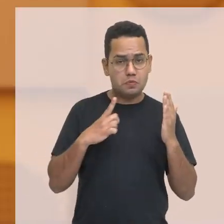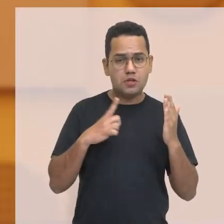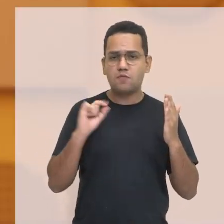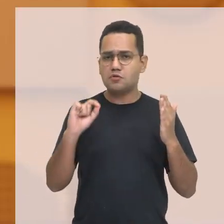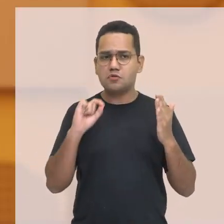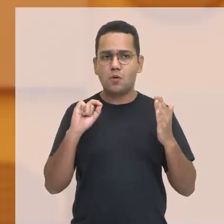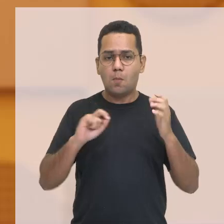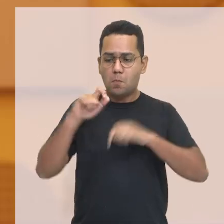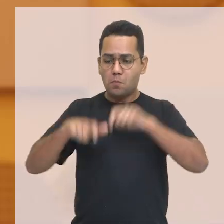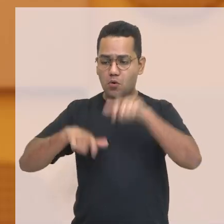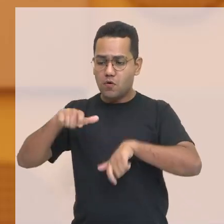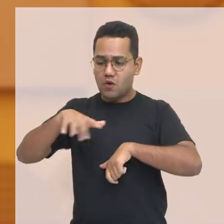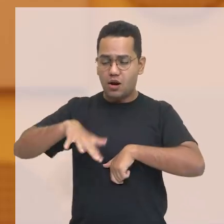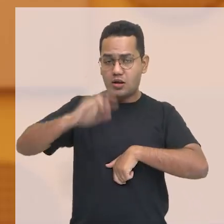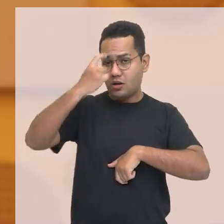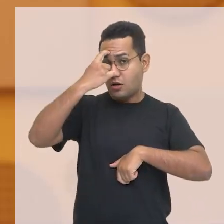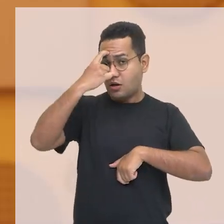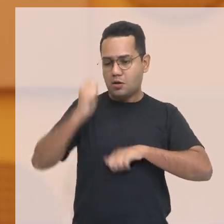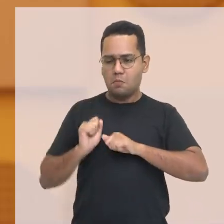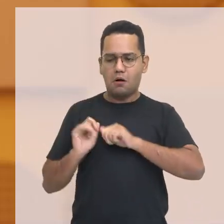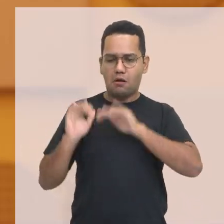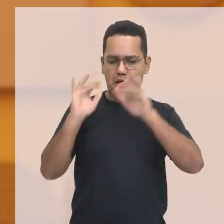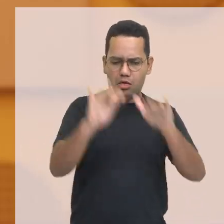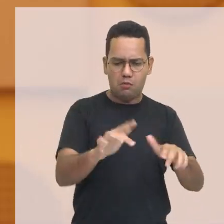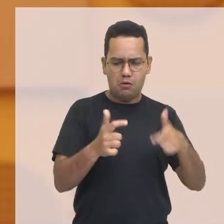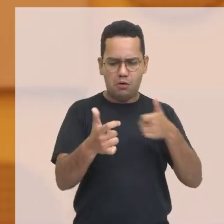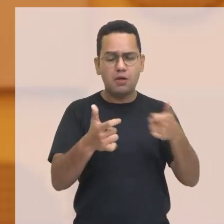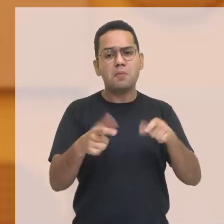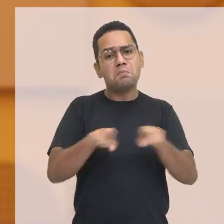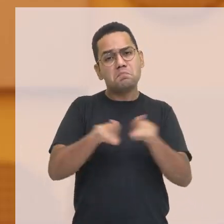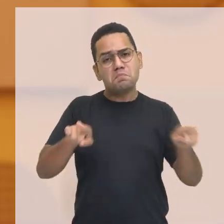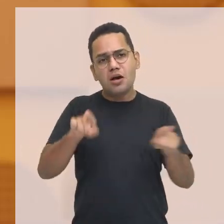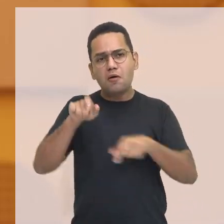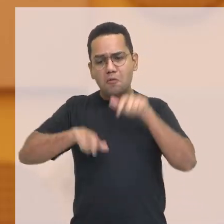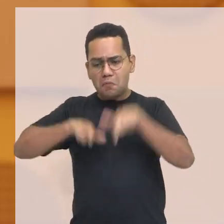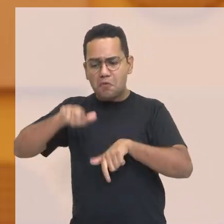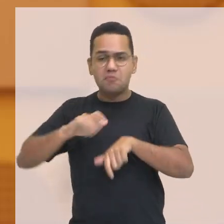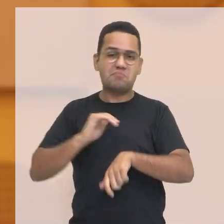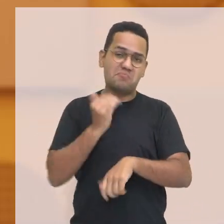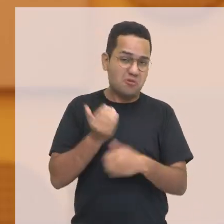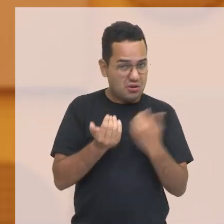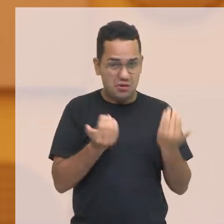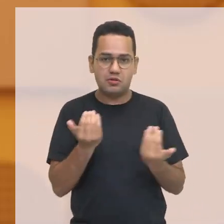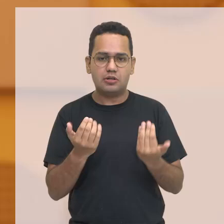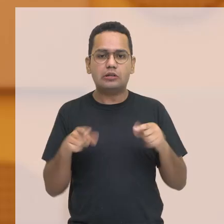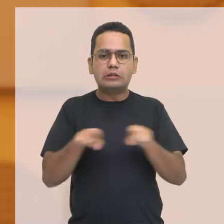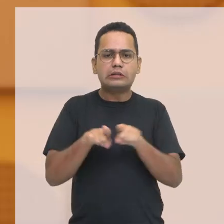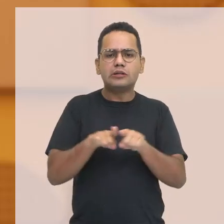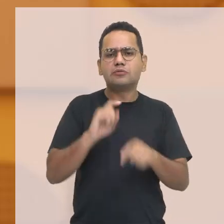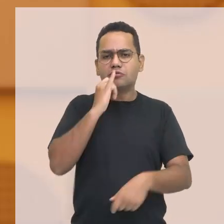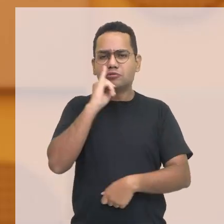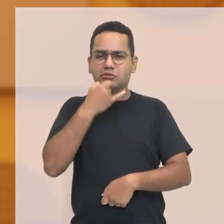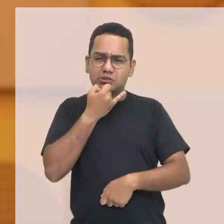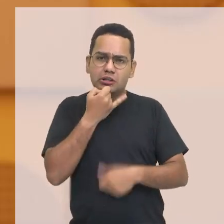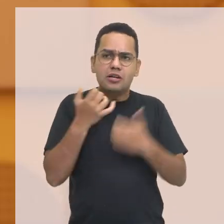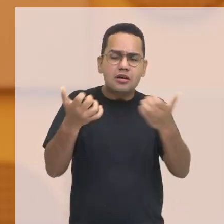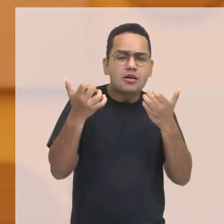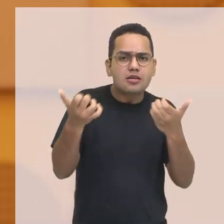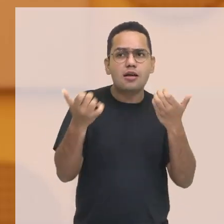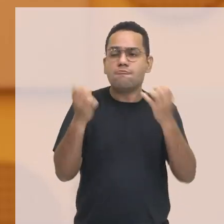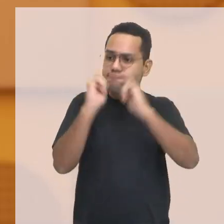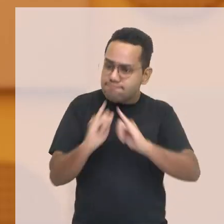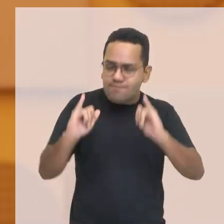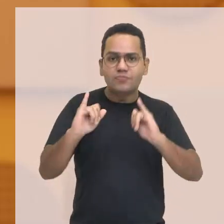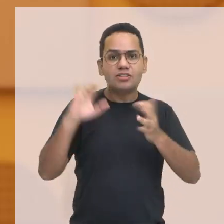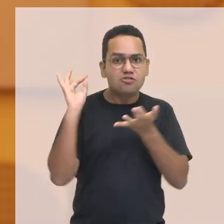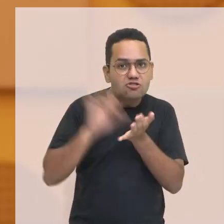batalha, levando ali muitos à morte. Então, isso vai aumentar o descontentamento e as exigências por independência, como